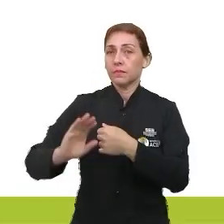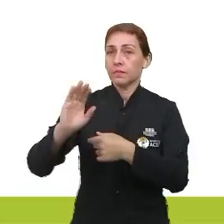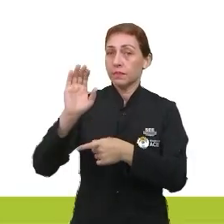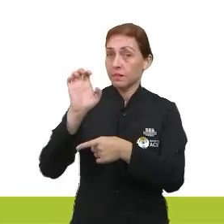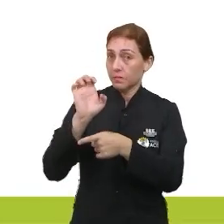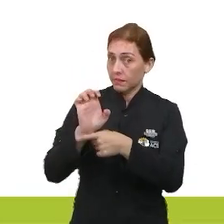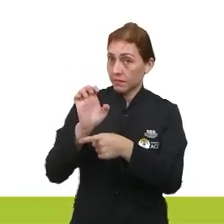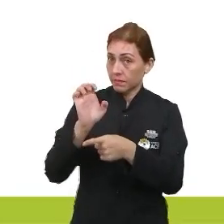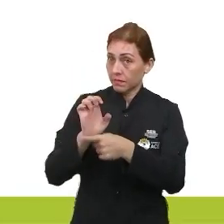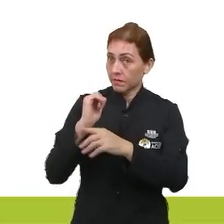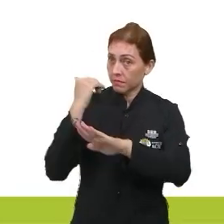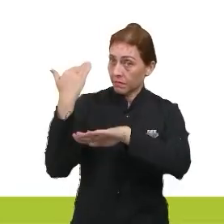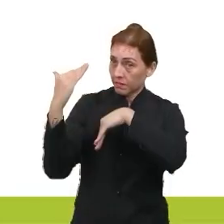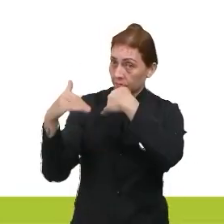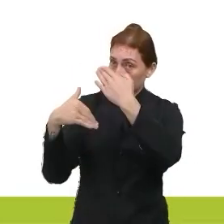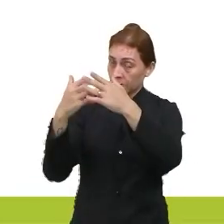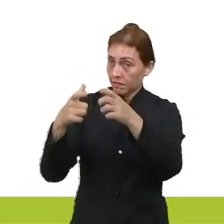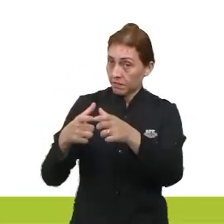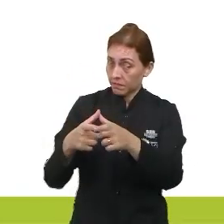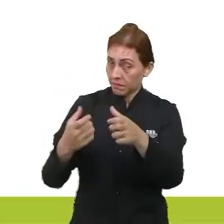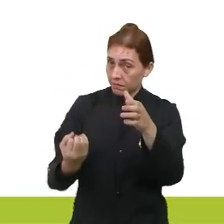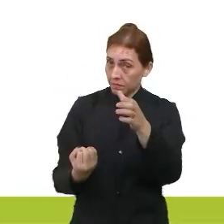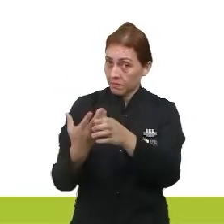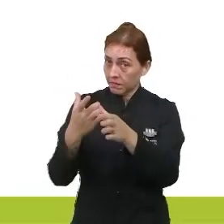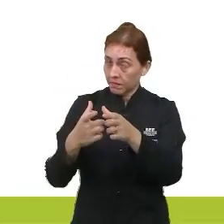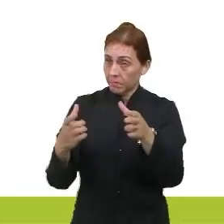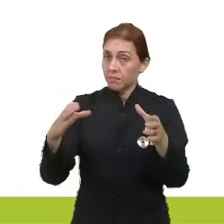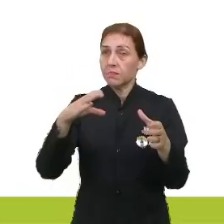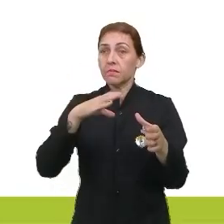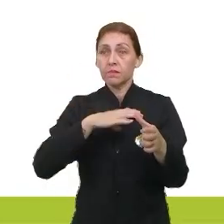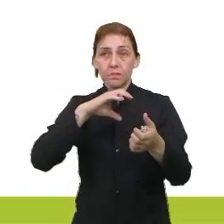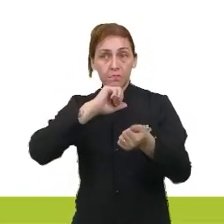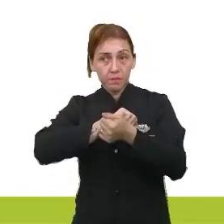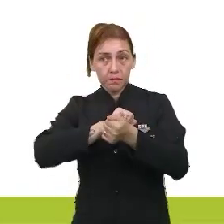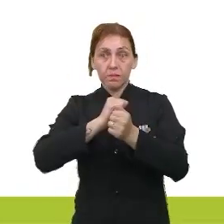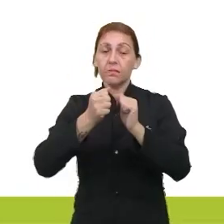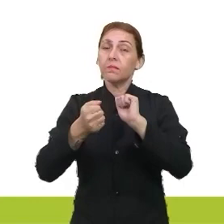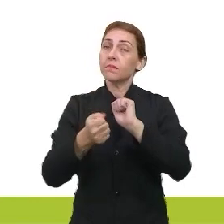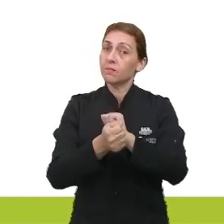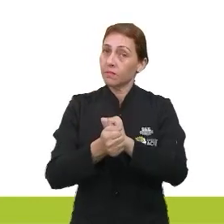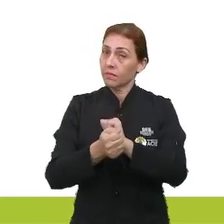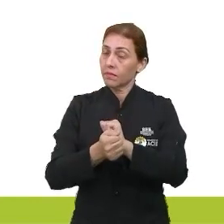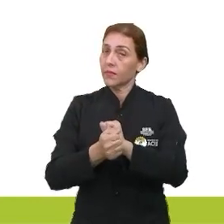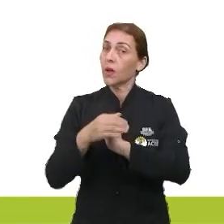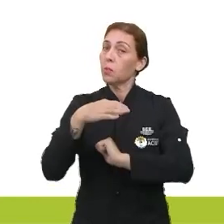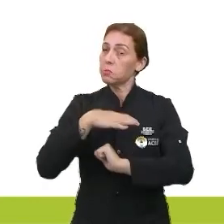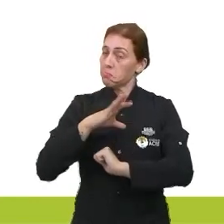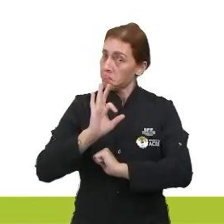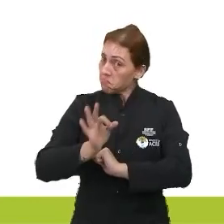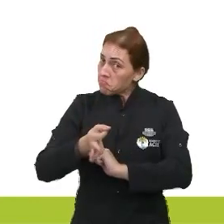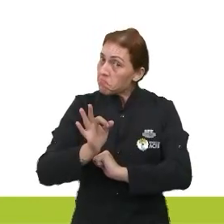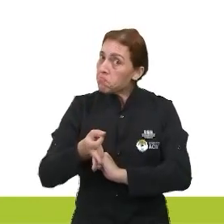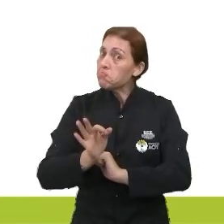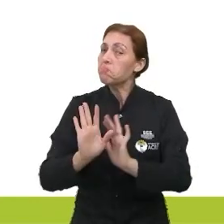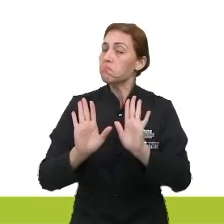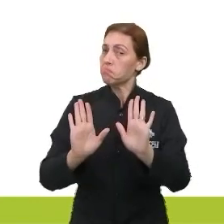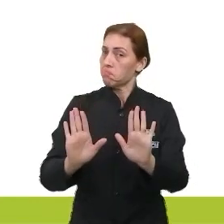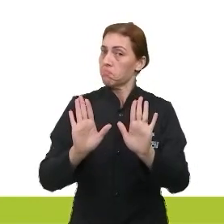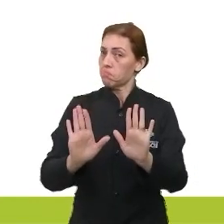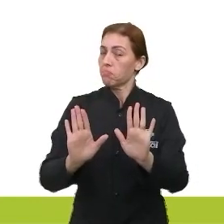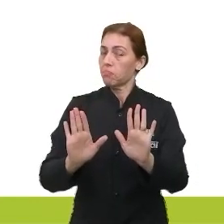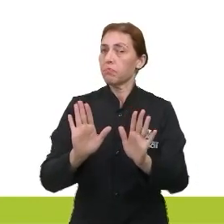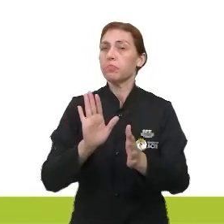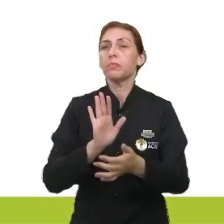E. Desenvolvimento da produção urbana. Até urbana está bem certinho, viu? A